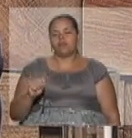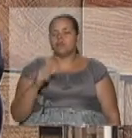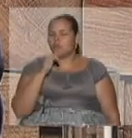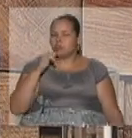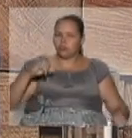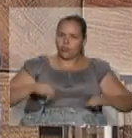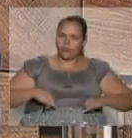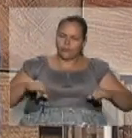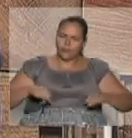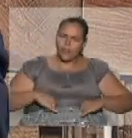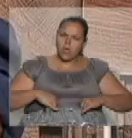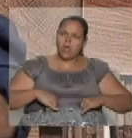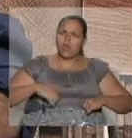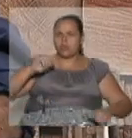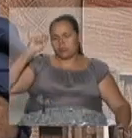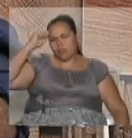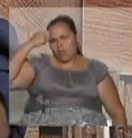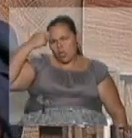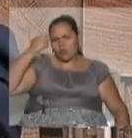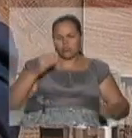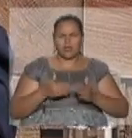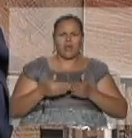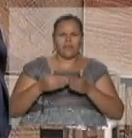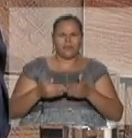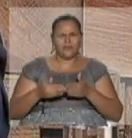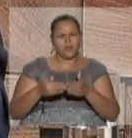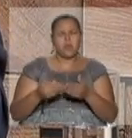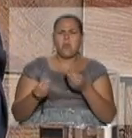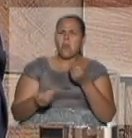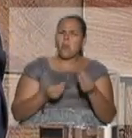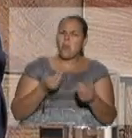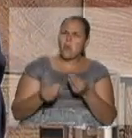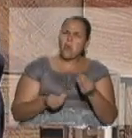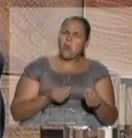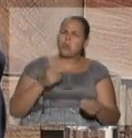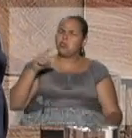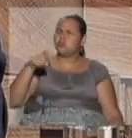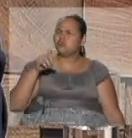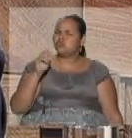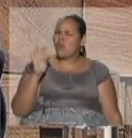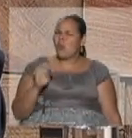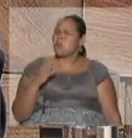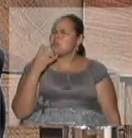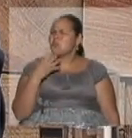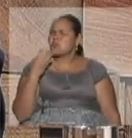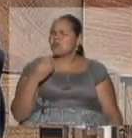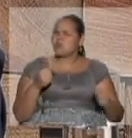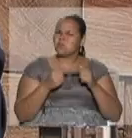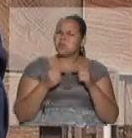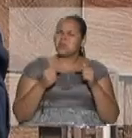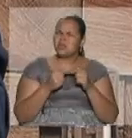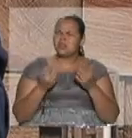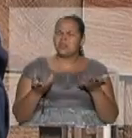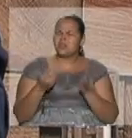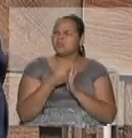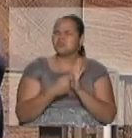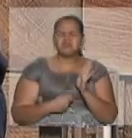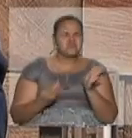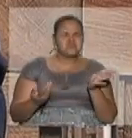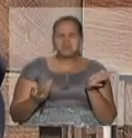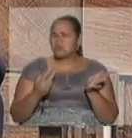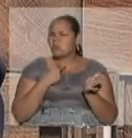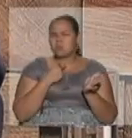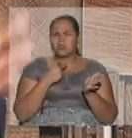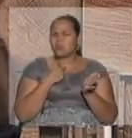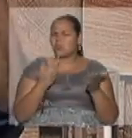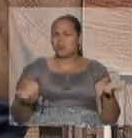navio negreiro. Como que um shot combina com esse texto? Eu falei, não pode ser um shot, né? Então eu